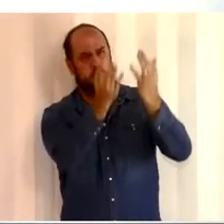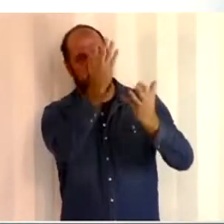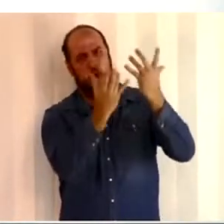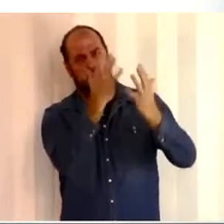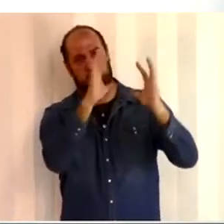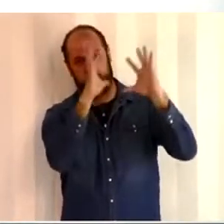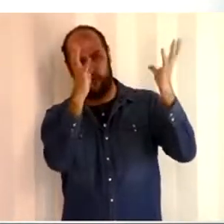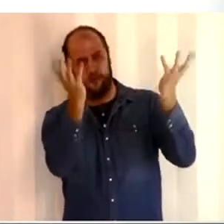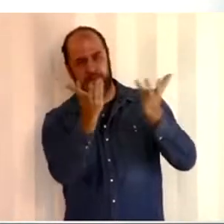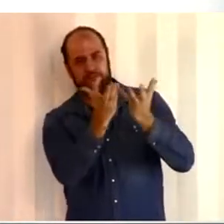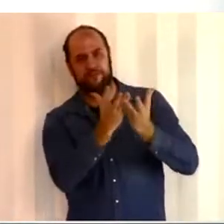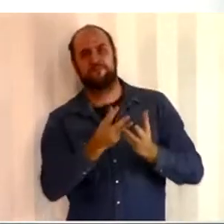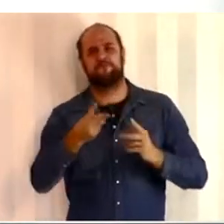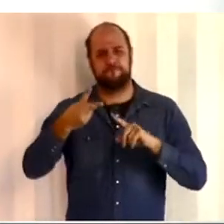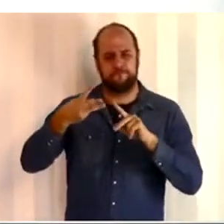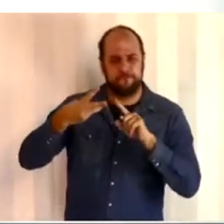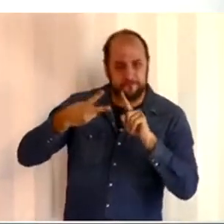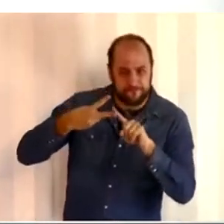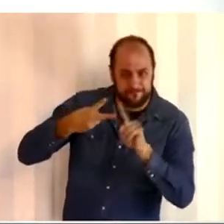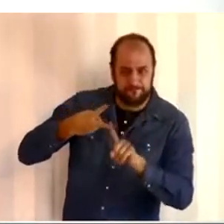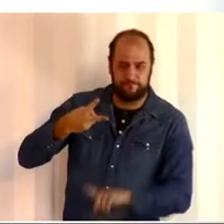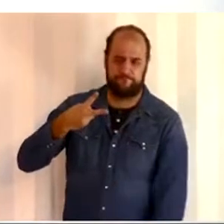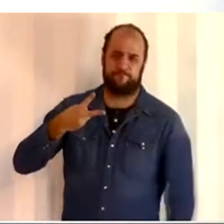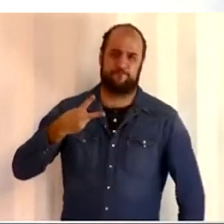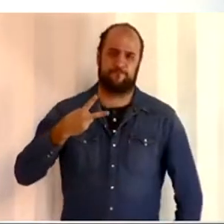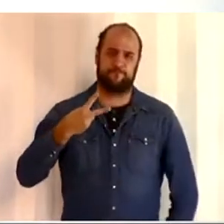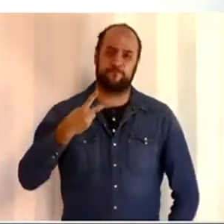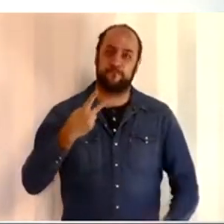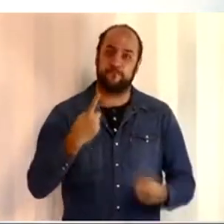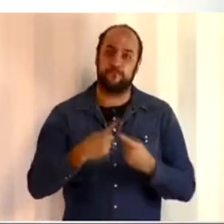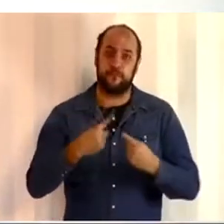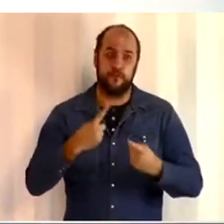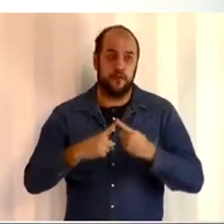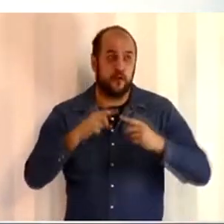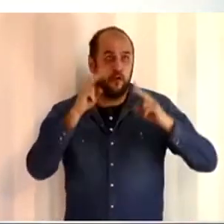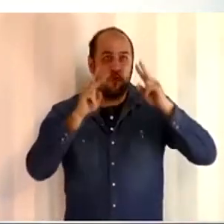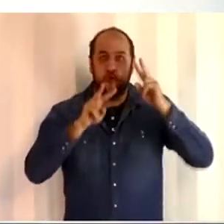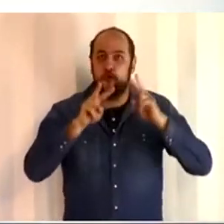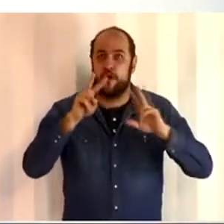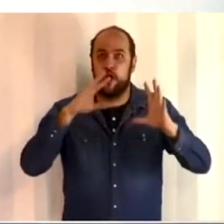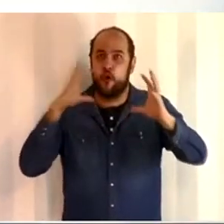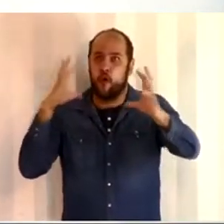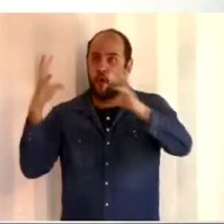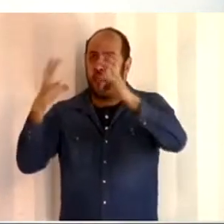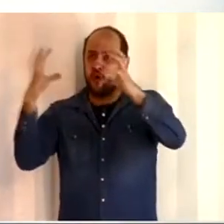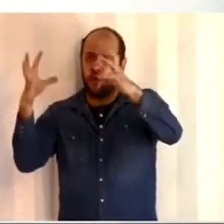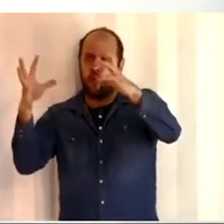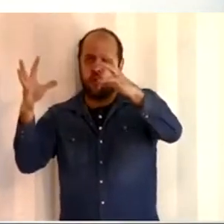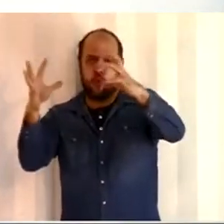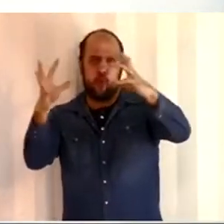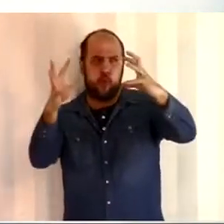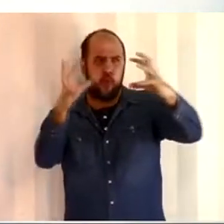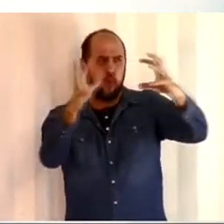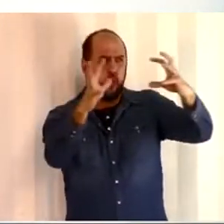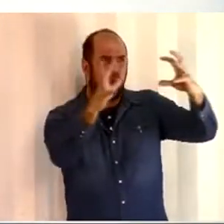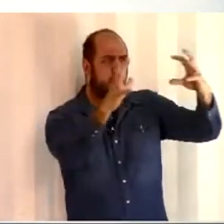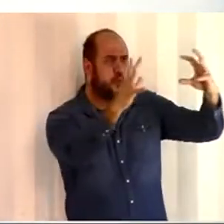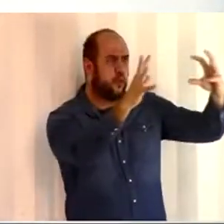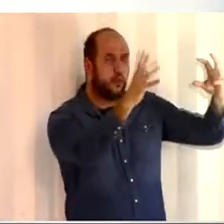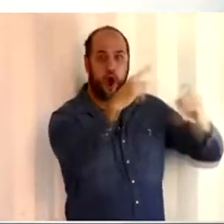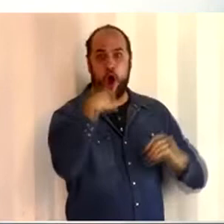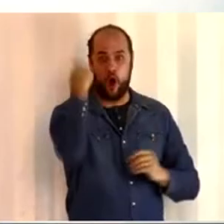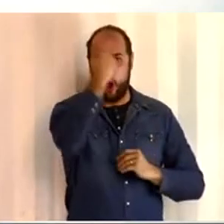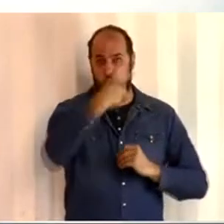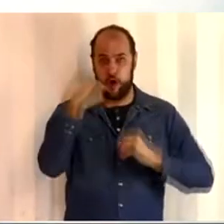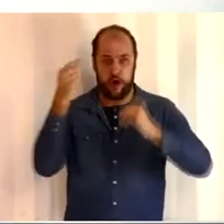fogo, tem uma outra lição para ensinar. Porque eles tinham que observar o movimento da nuvem, quando ela se detinha por algumas horas